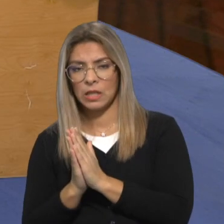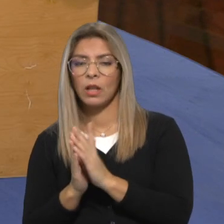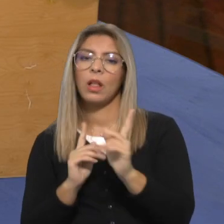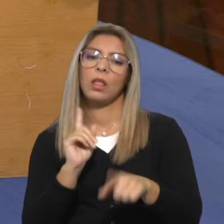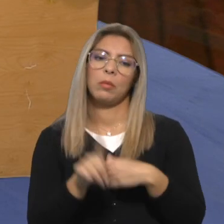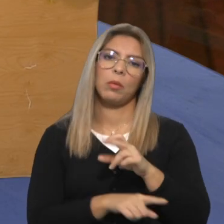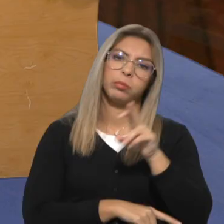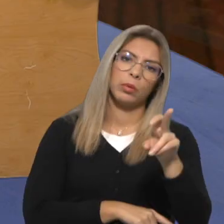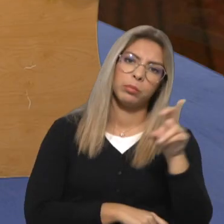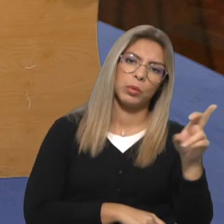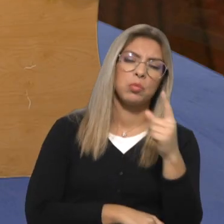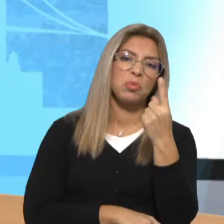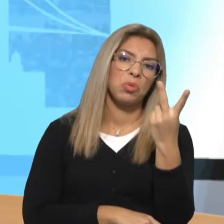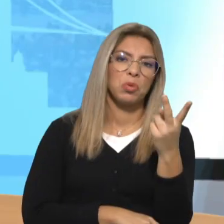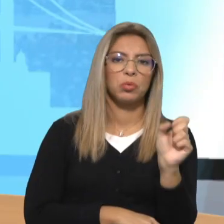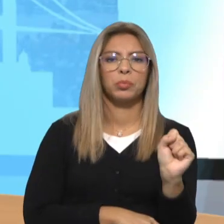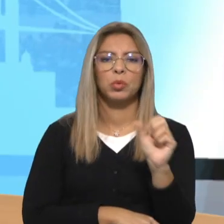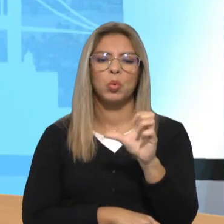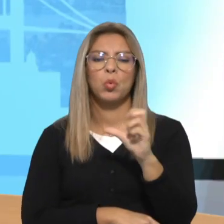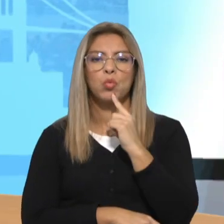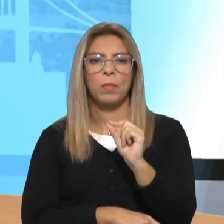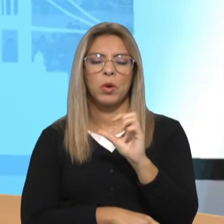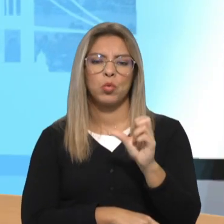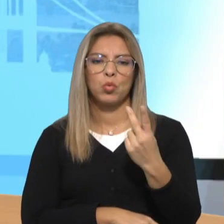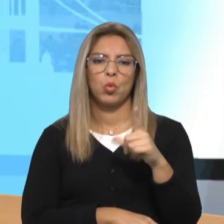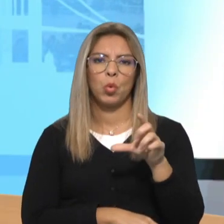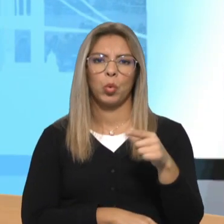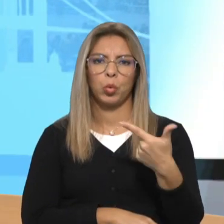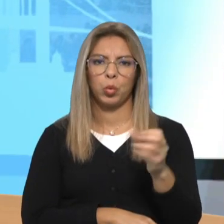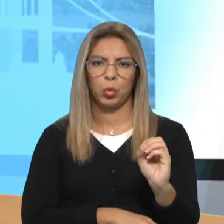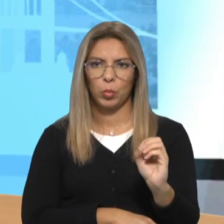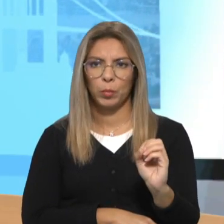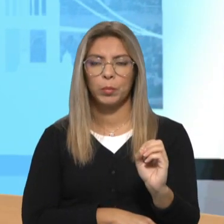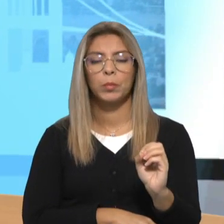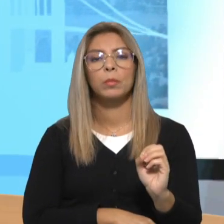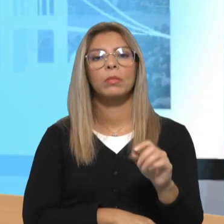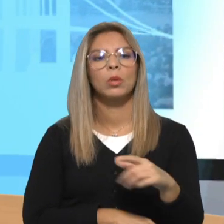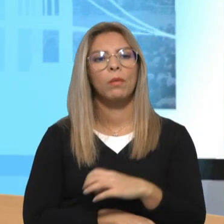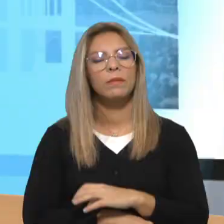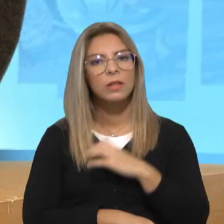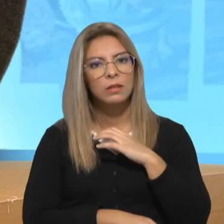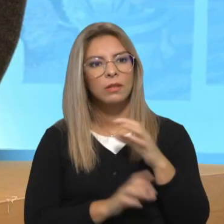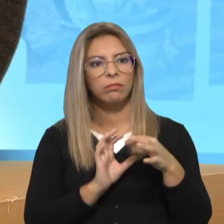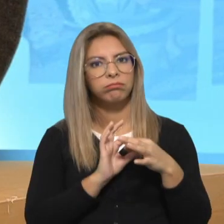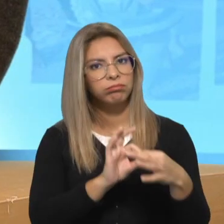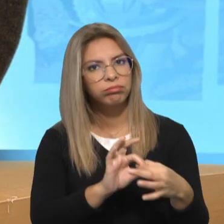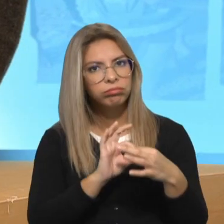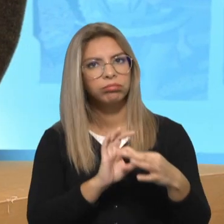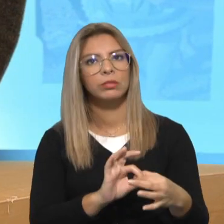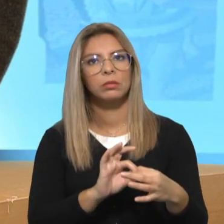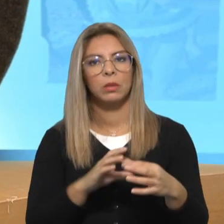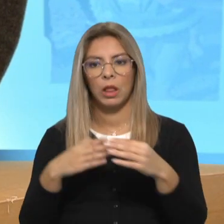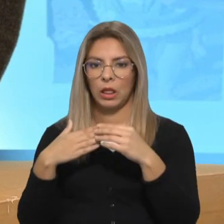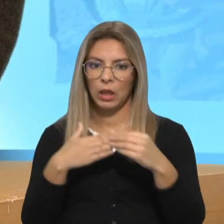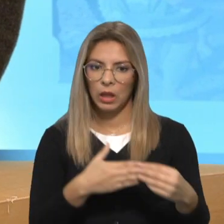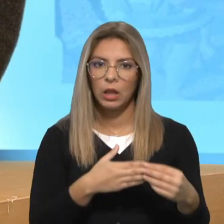2 cultos. E criou-se uma relação de tal confiança, de tal fraternidade entre os líderes e